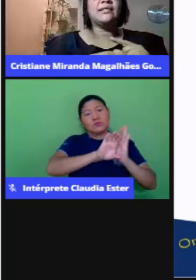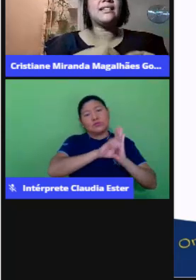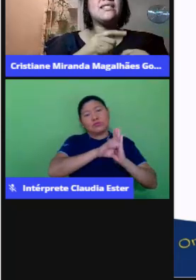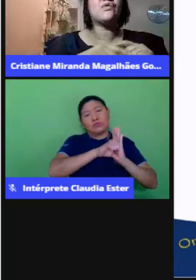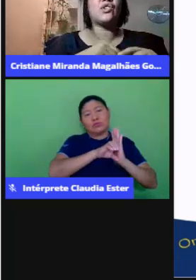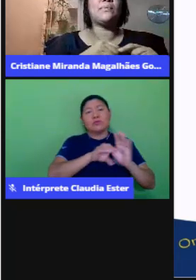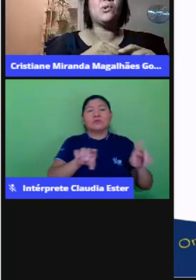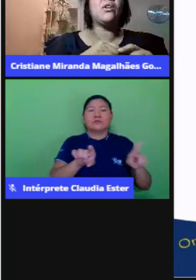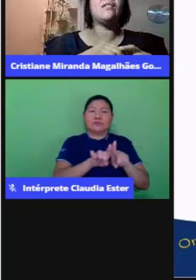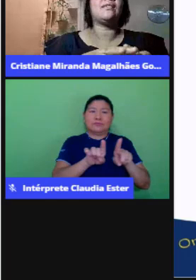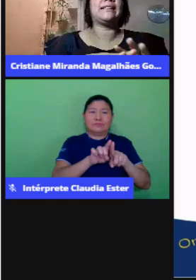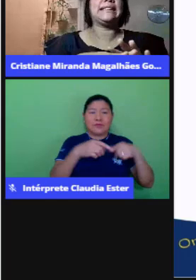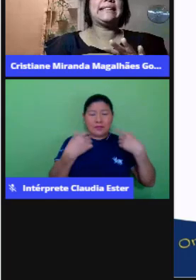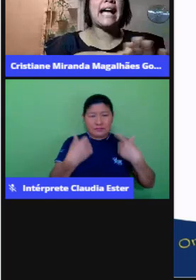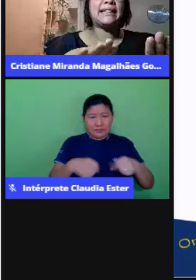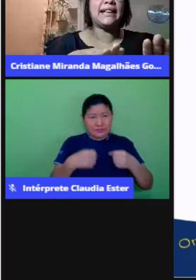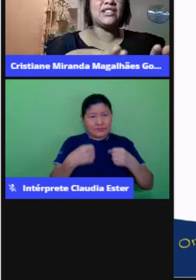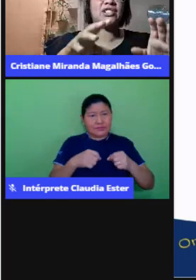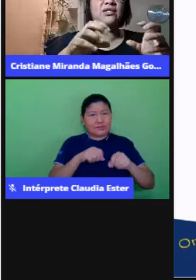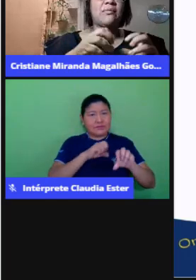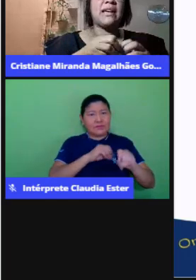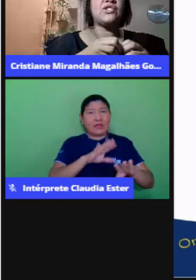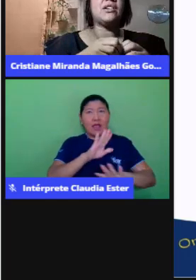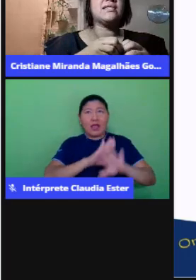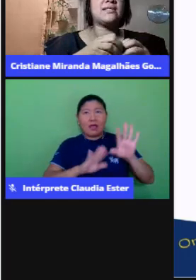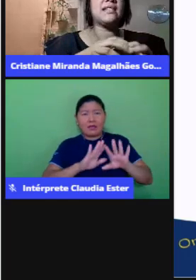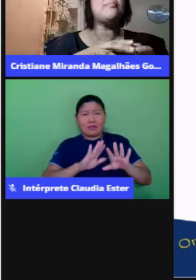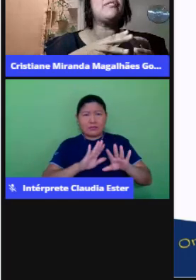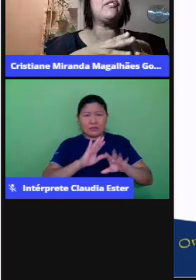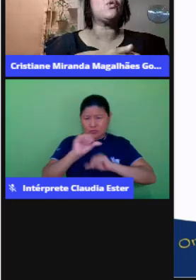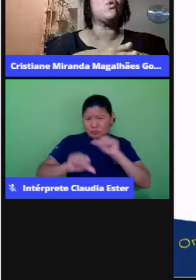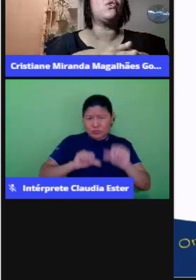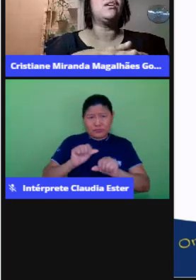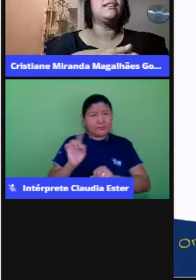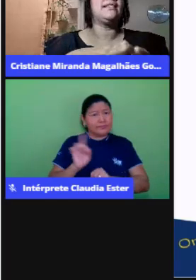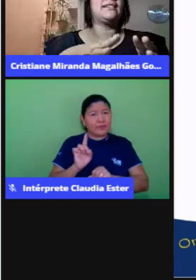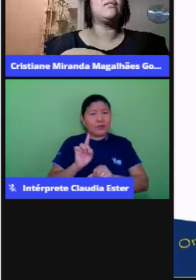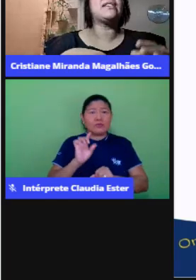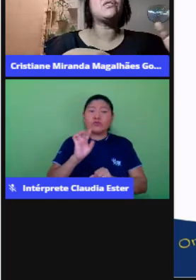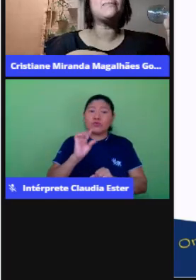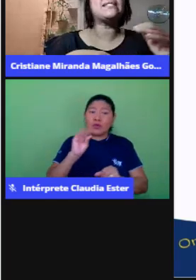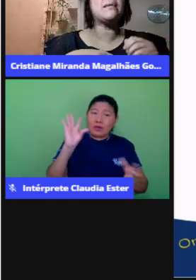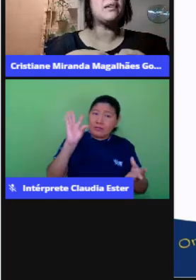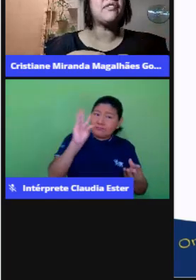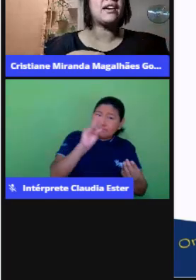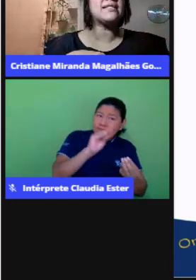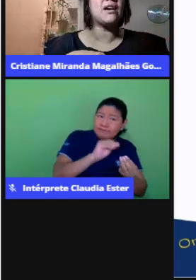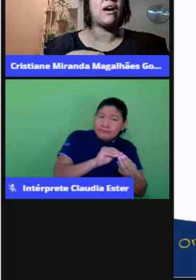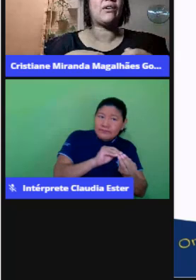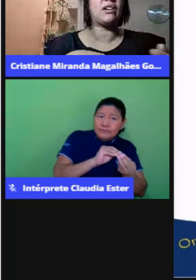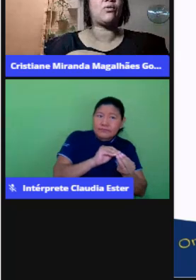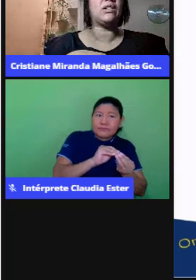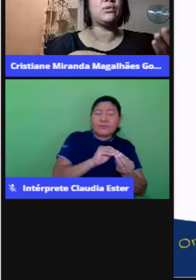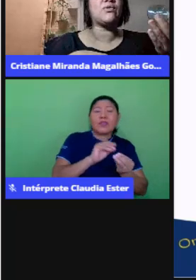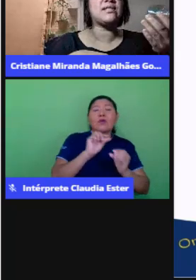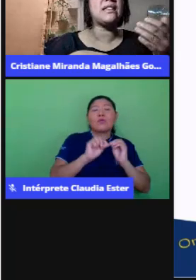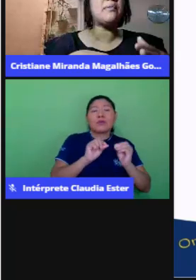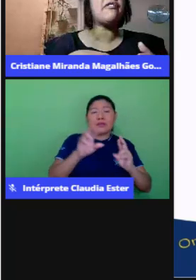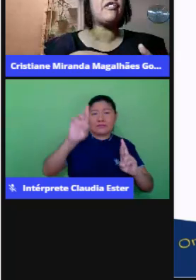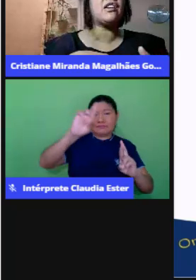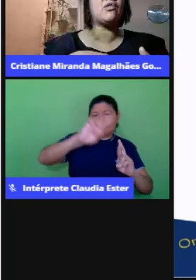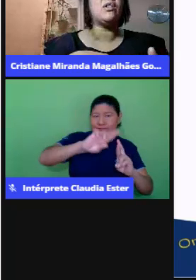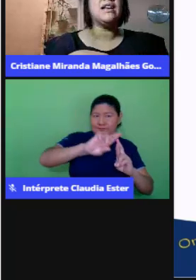não transformou nada, a gente somente simplificou. Então, isso é uma simplificação. Agora, quando